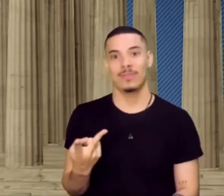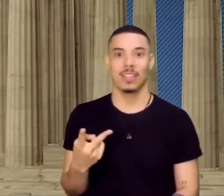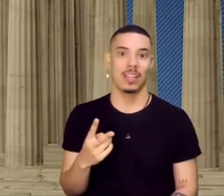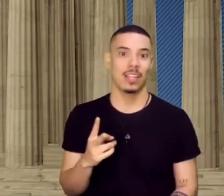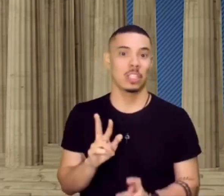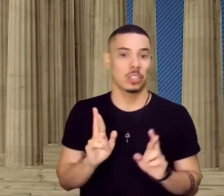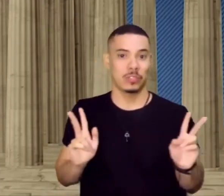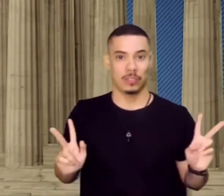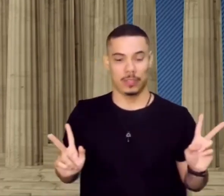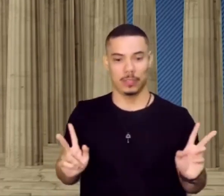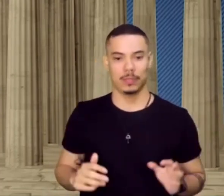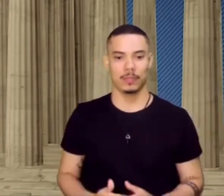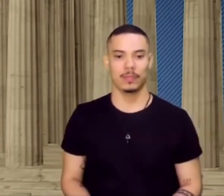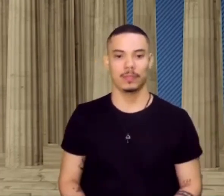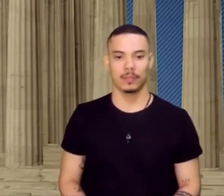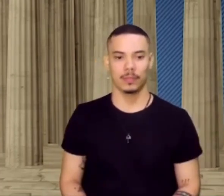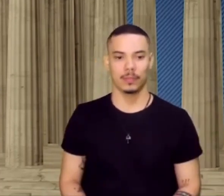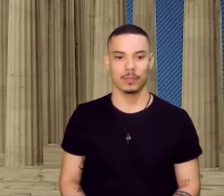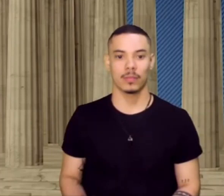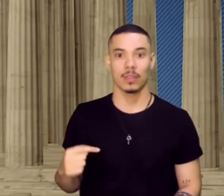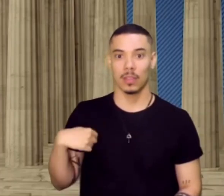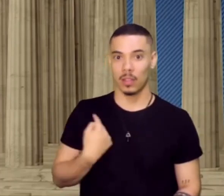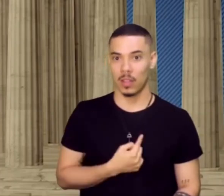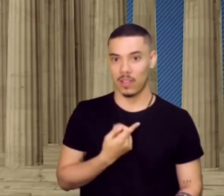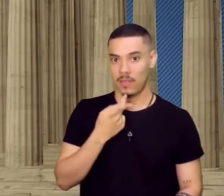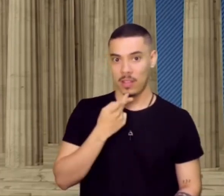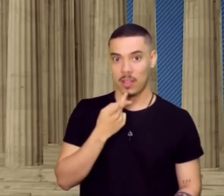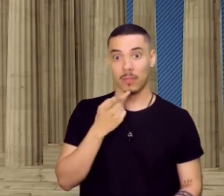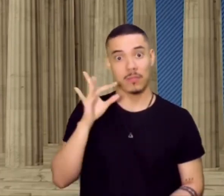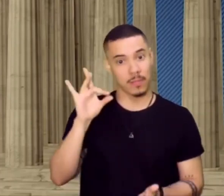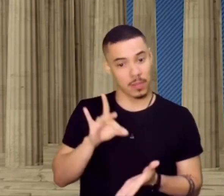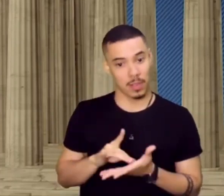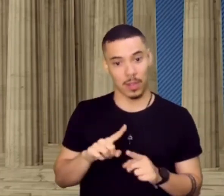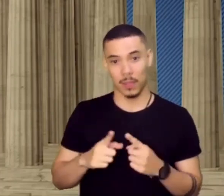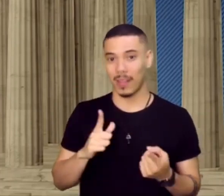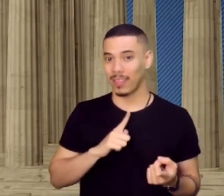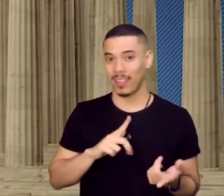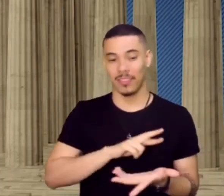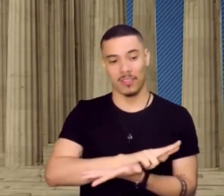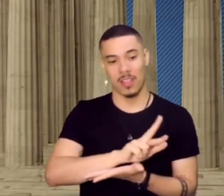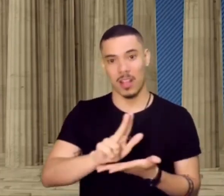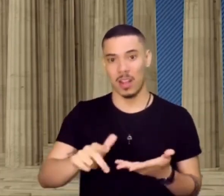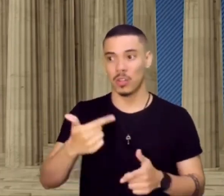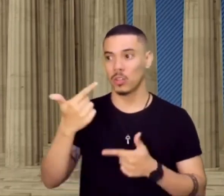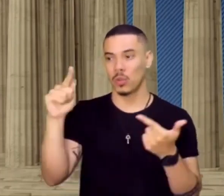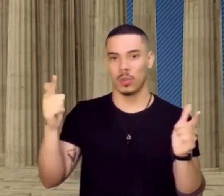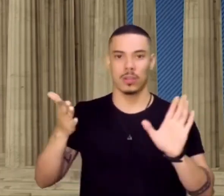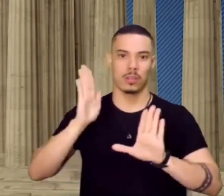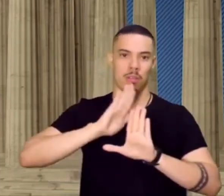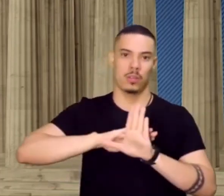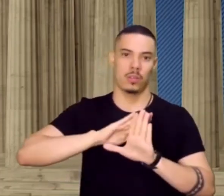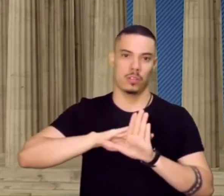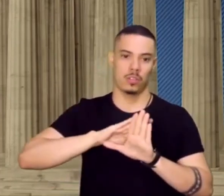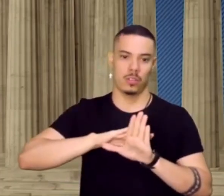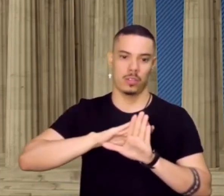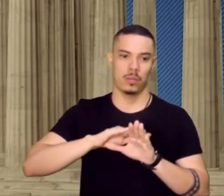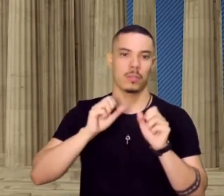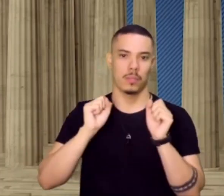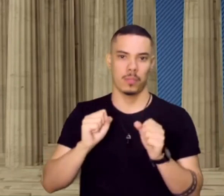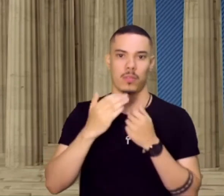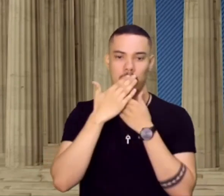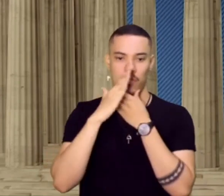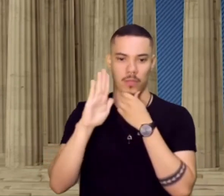Nós falamos nos que está escrito, é o ideal da democracia. Existem várias outras ideologias, ideias que podem